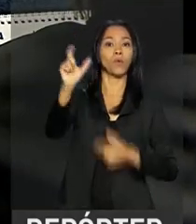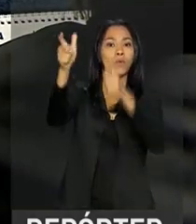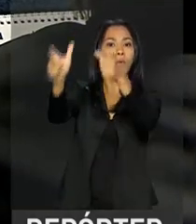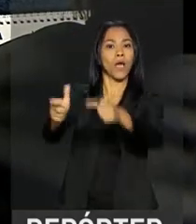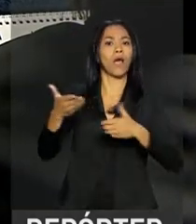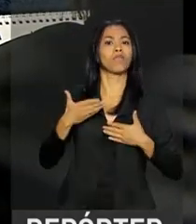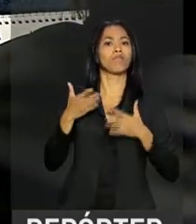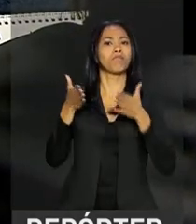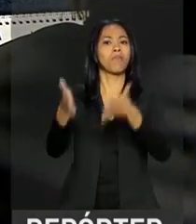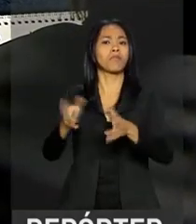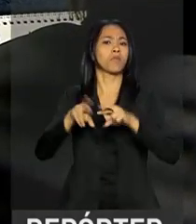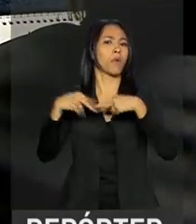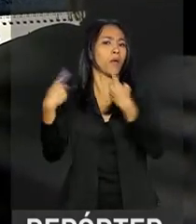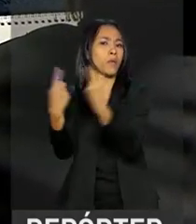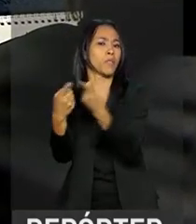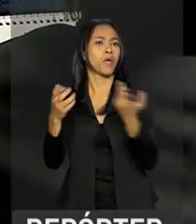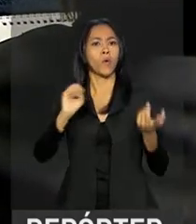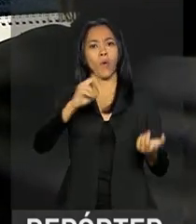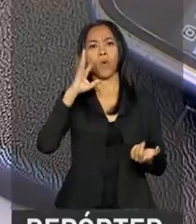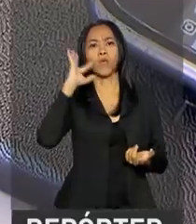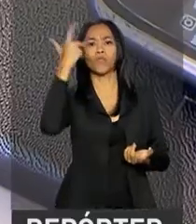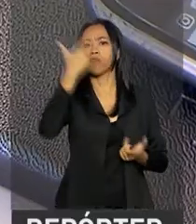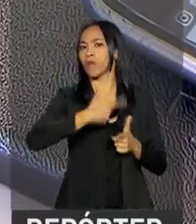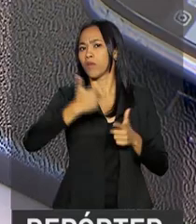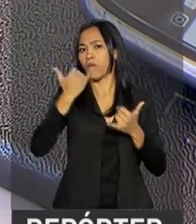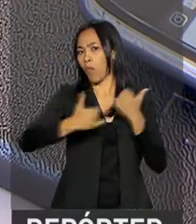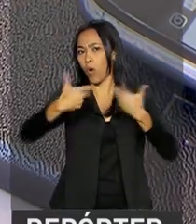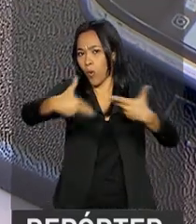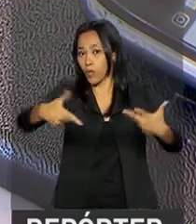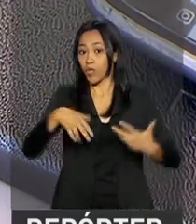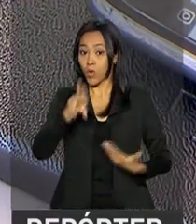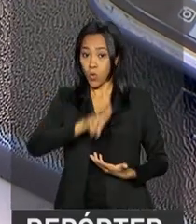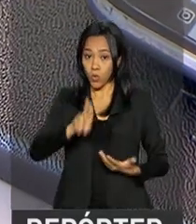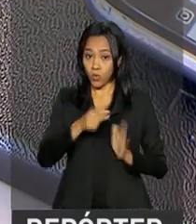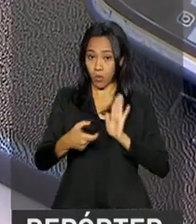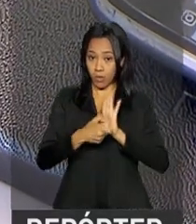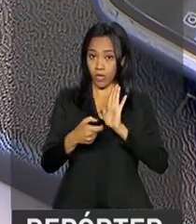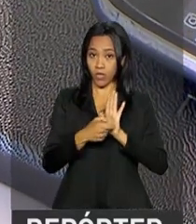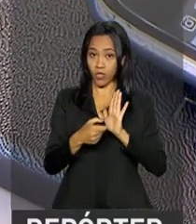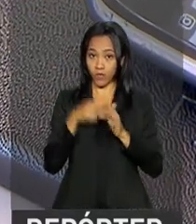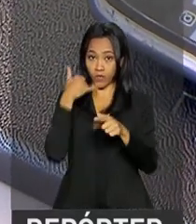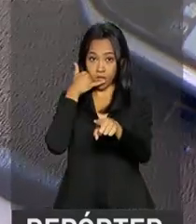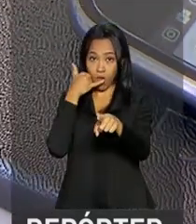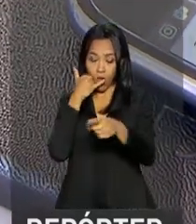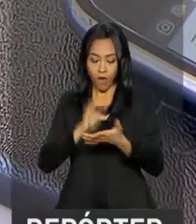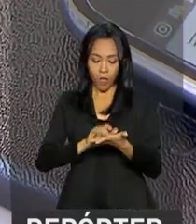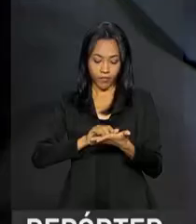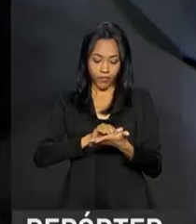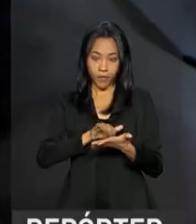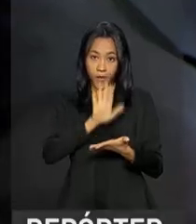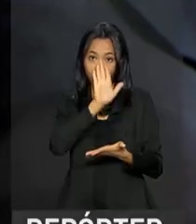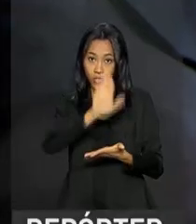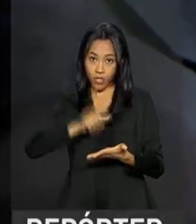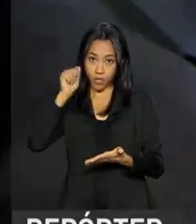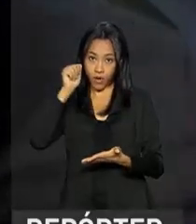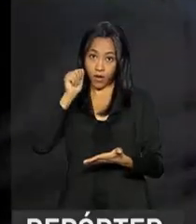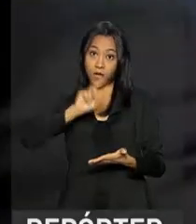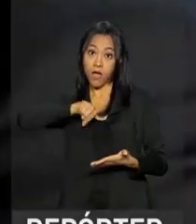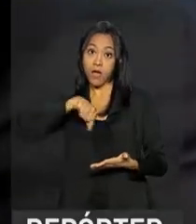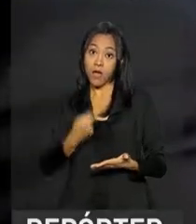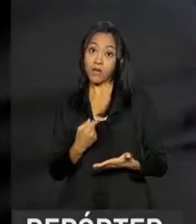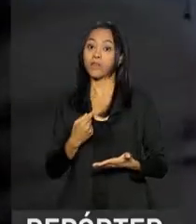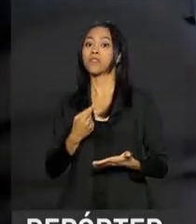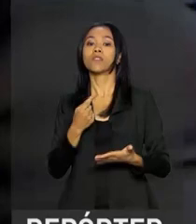de uma reunião ou para resolver alguma demanda, ele usa um aplicativo de celular para chamar o transporte. Antes de sair,